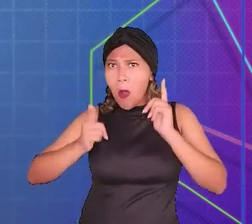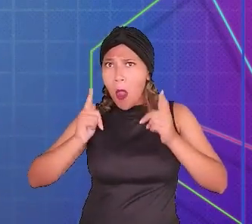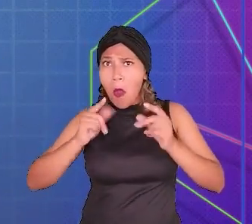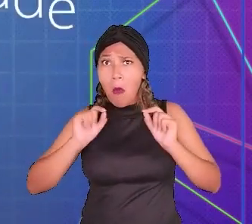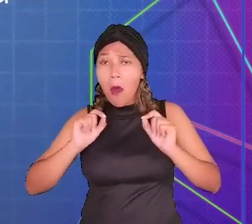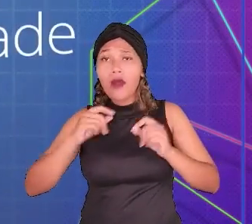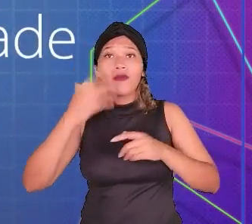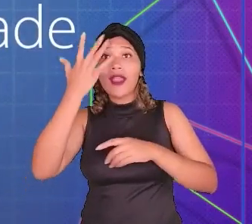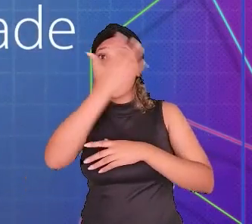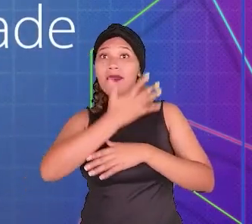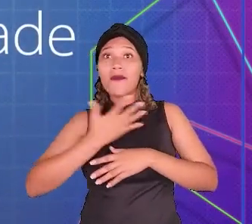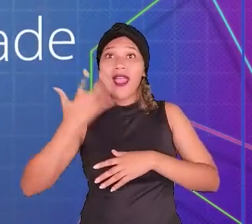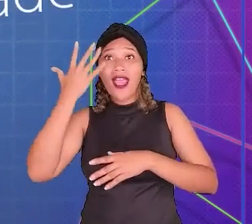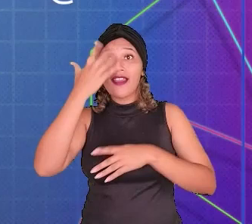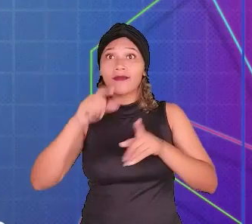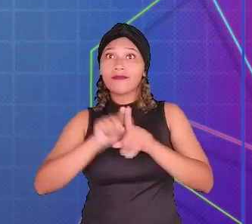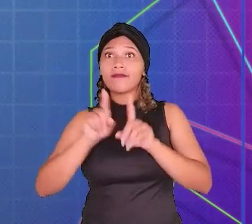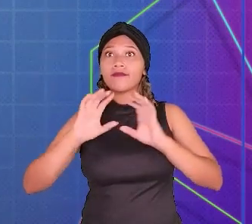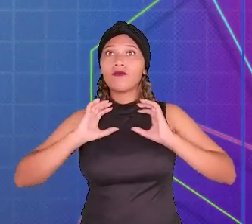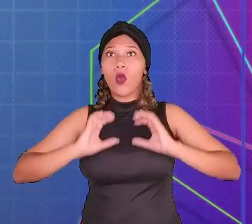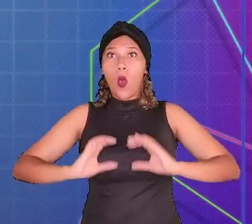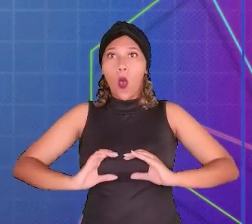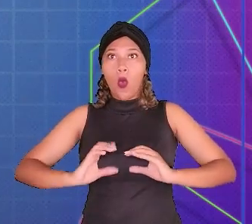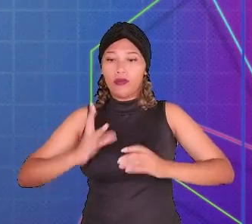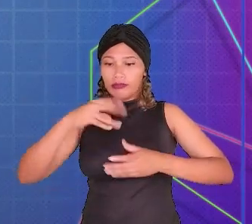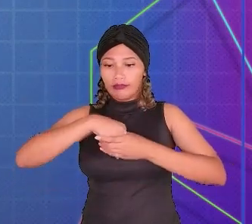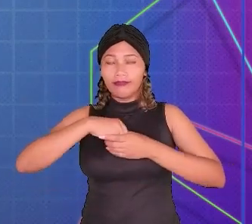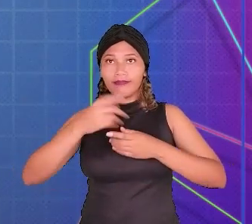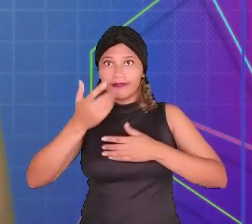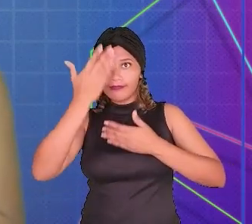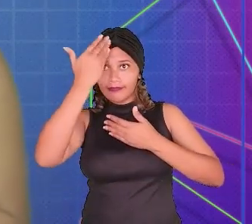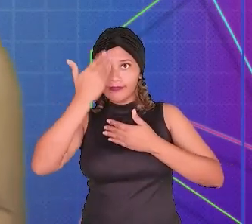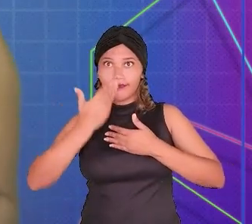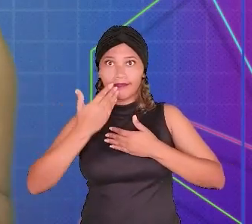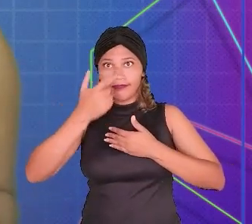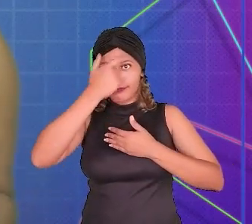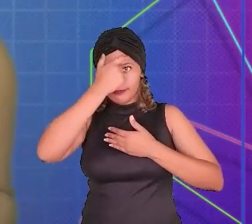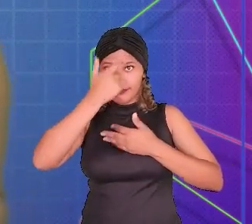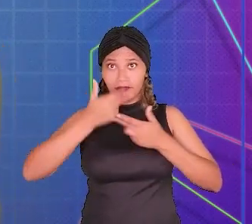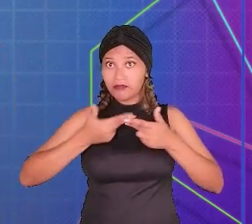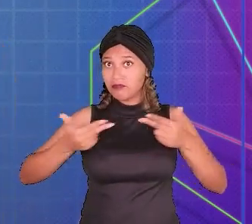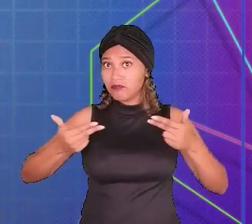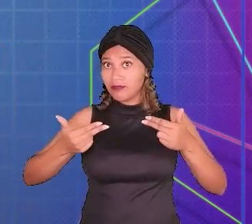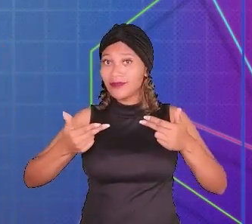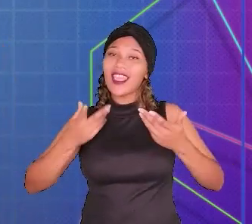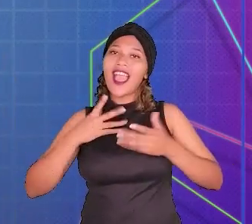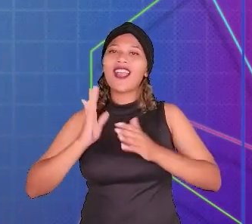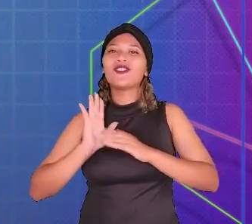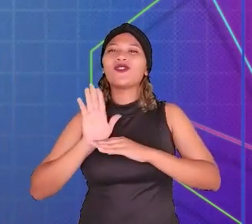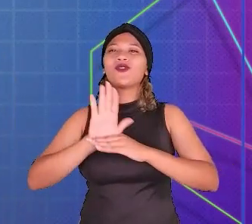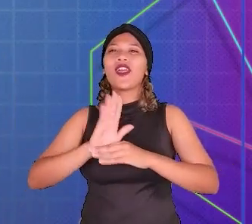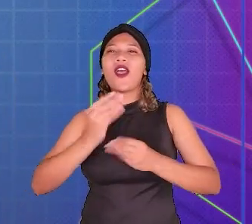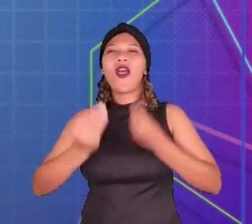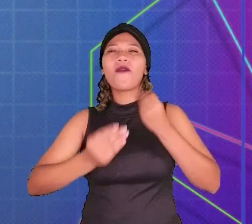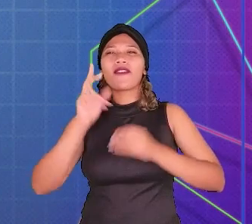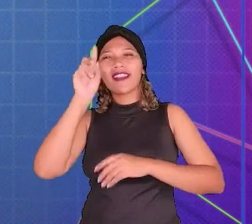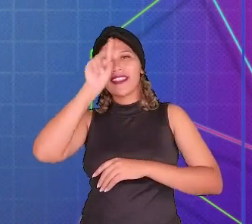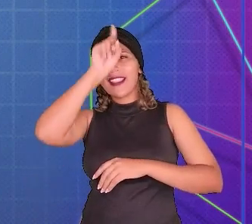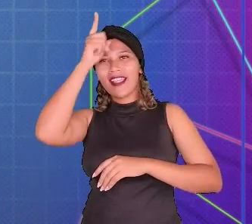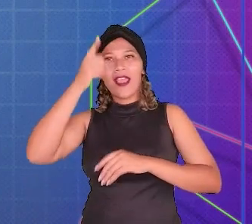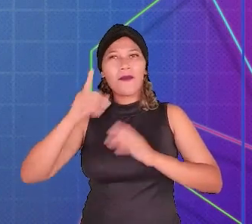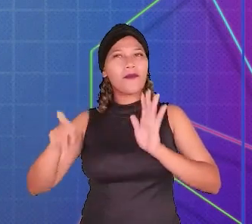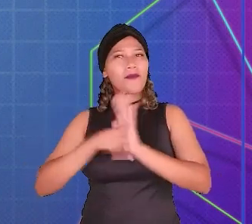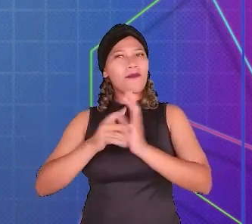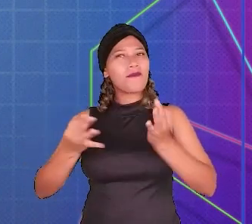dele? E quais são os traços da sua personalidade? Perguntas como essas vão te auxiliar a criar um personagem marcante.